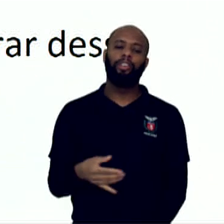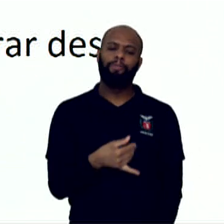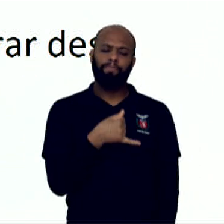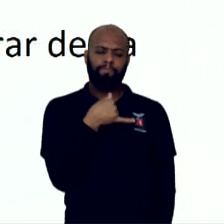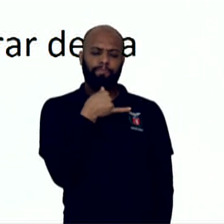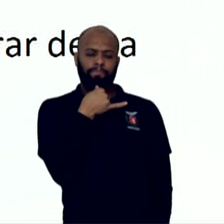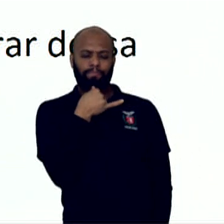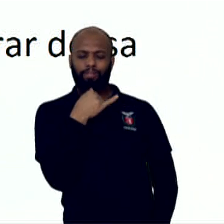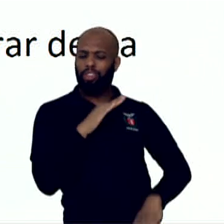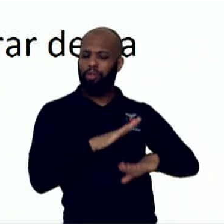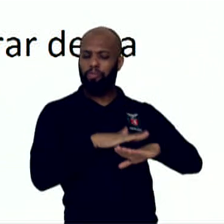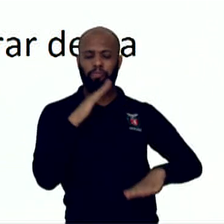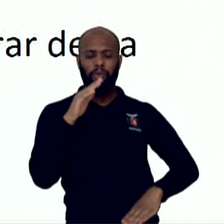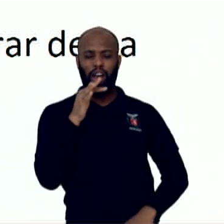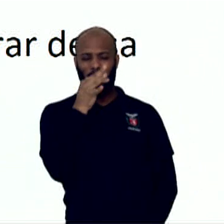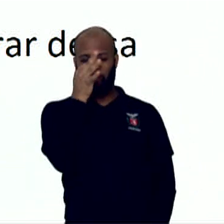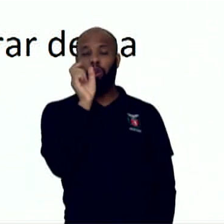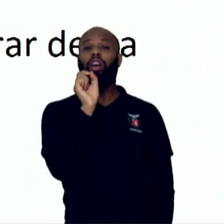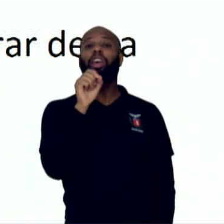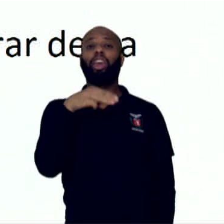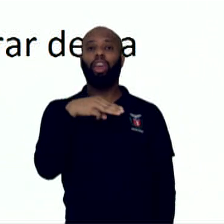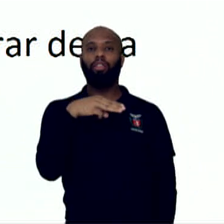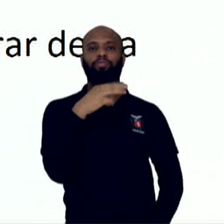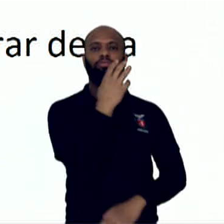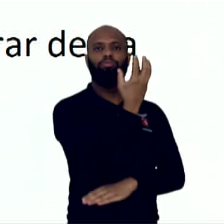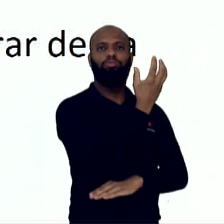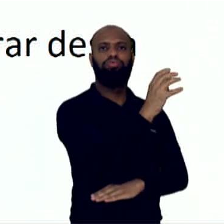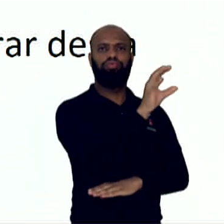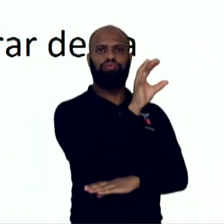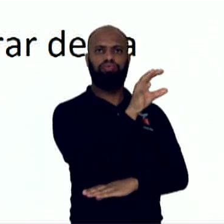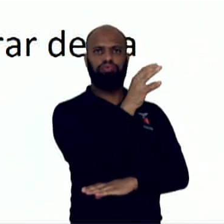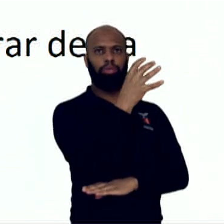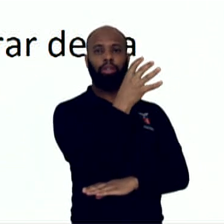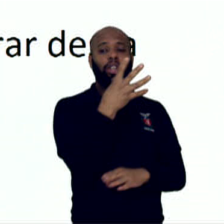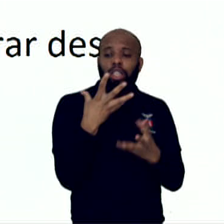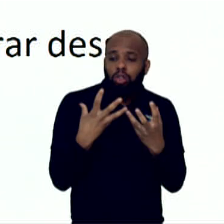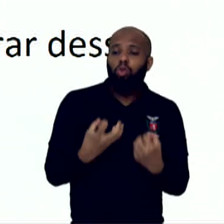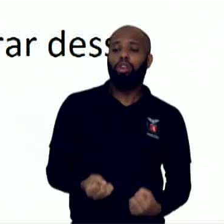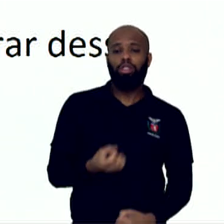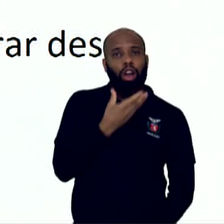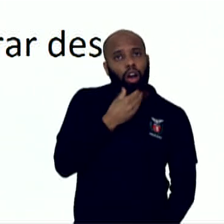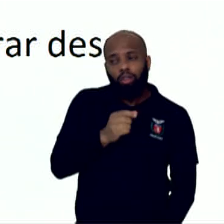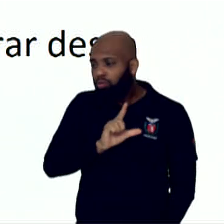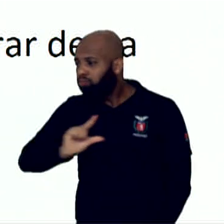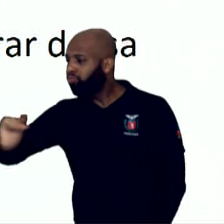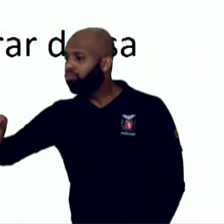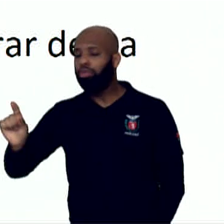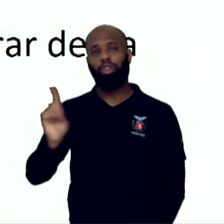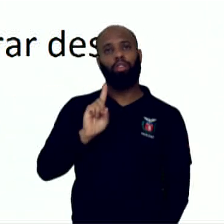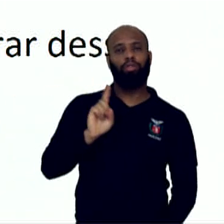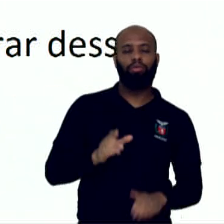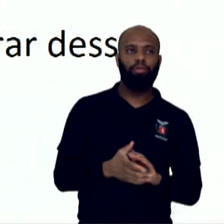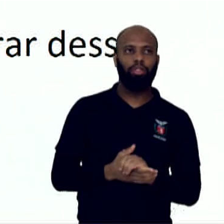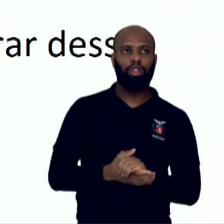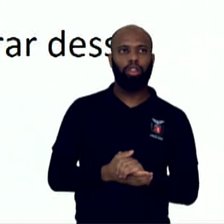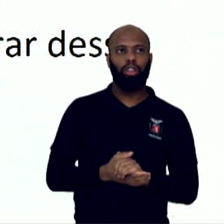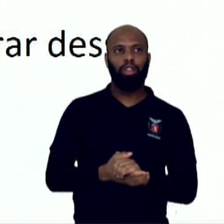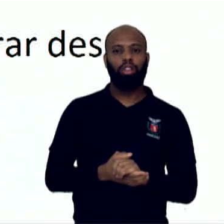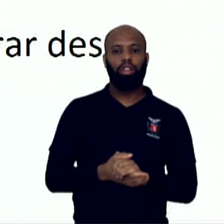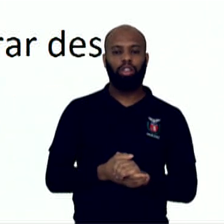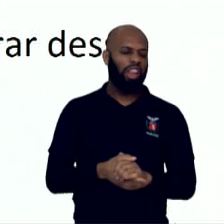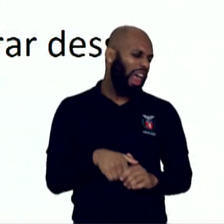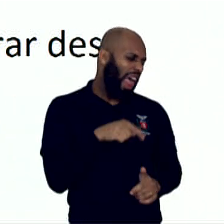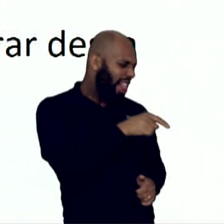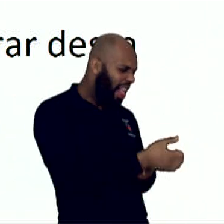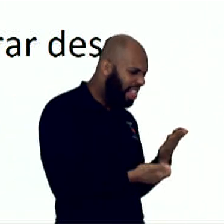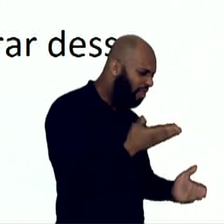triste de todas era o girassol, que não se conformava com a ausência do homem. E aí já lemos, né? Você o tratava